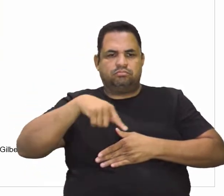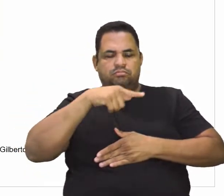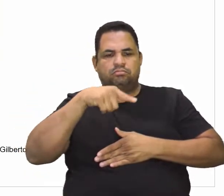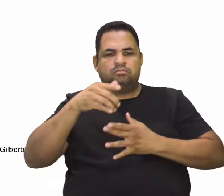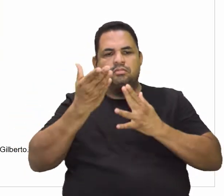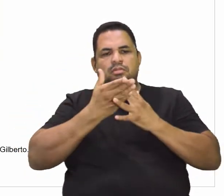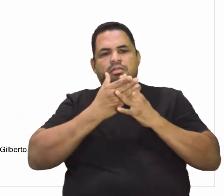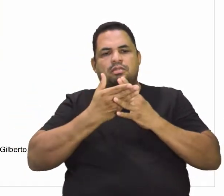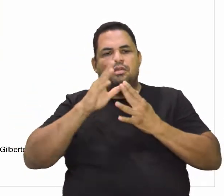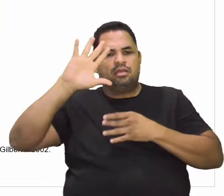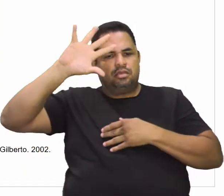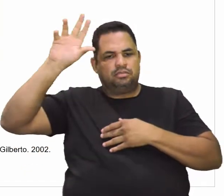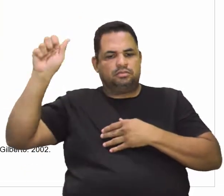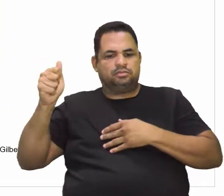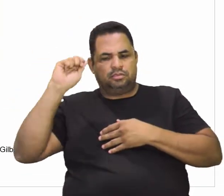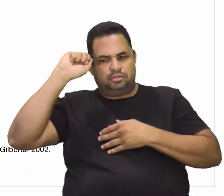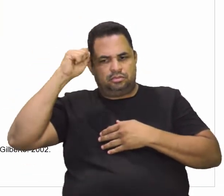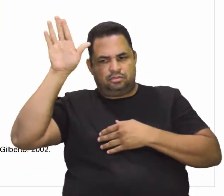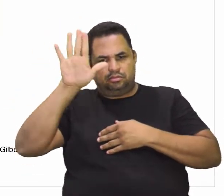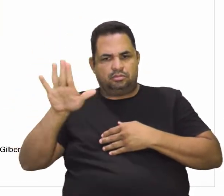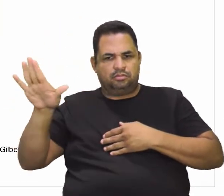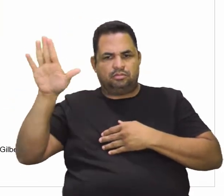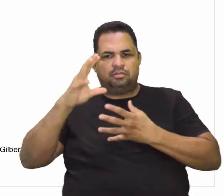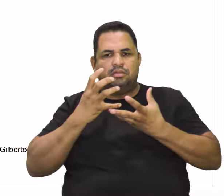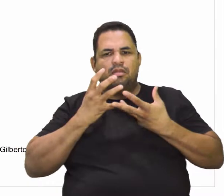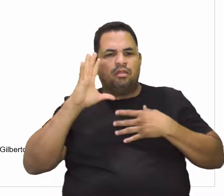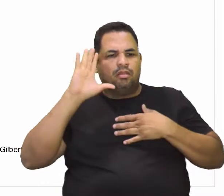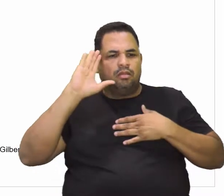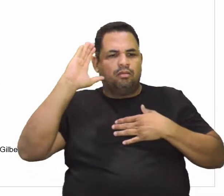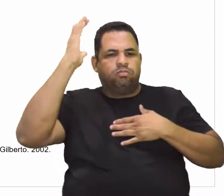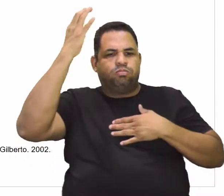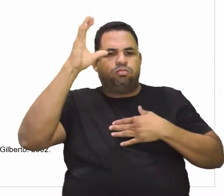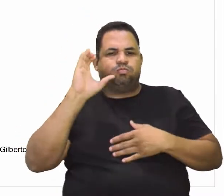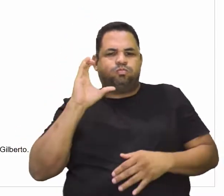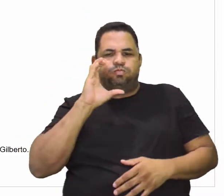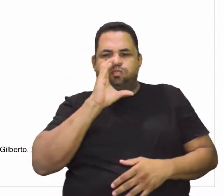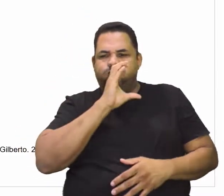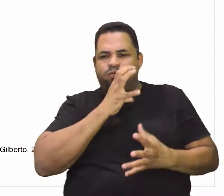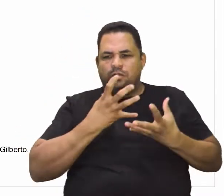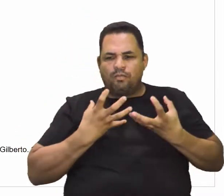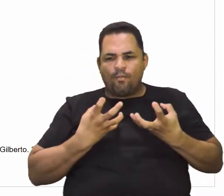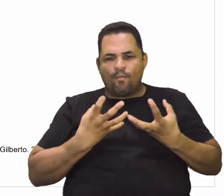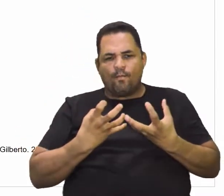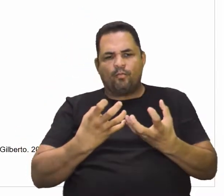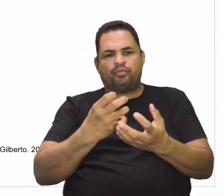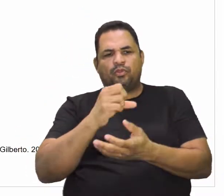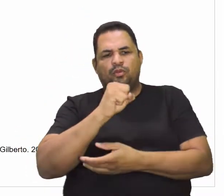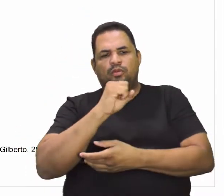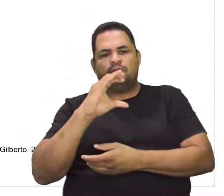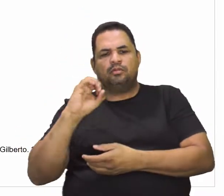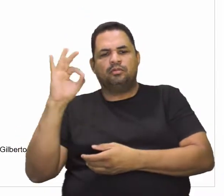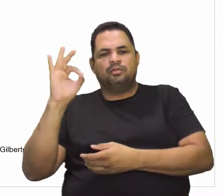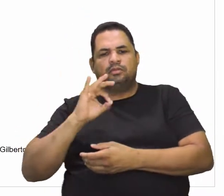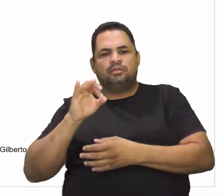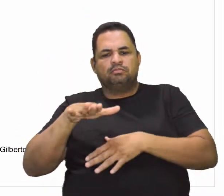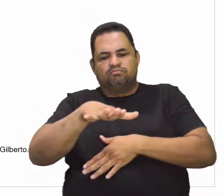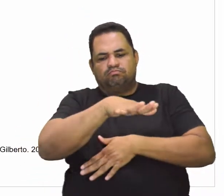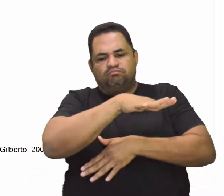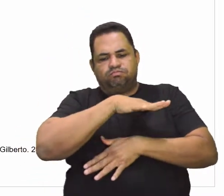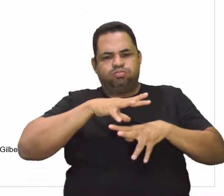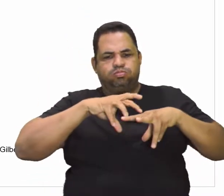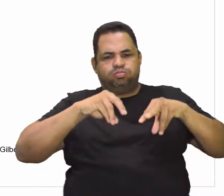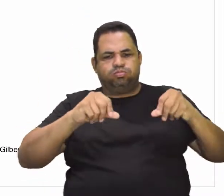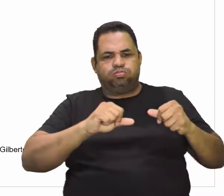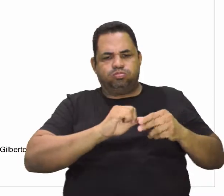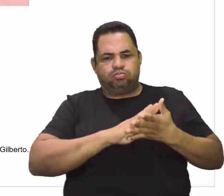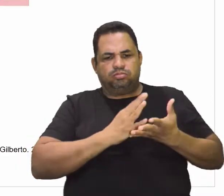e a África, com um clima extremamente quente e seco. 80% de seu território era construído